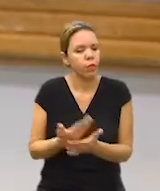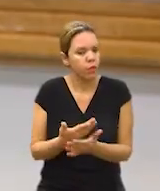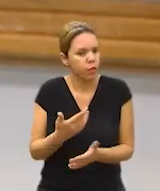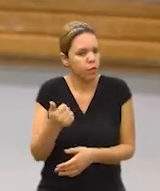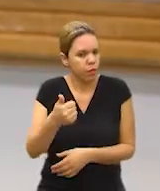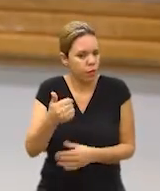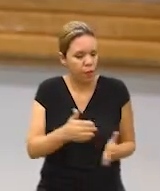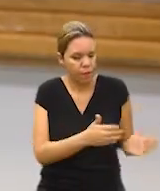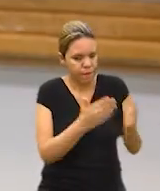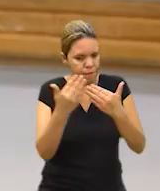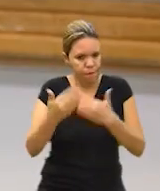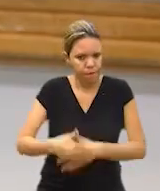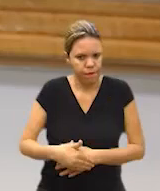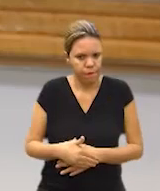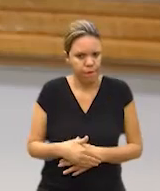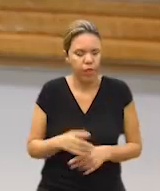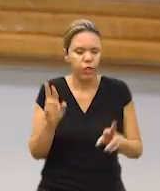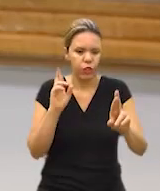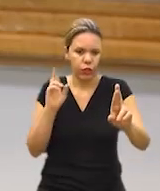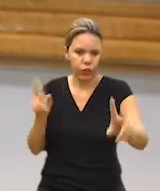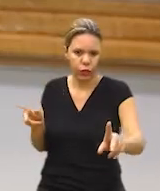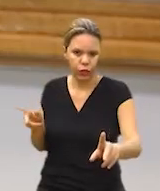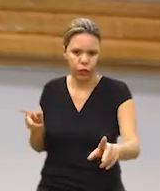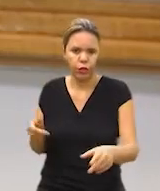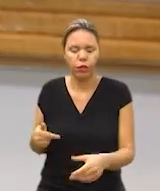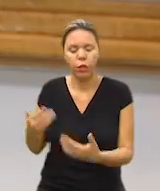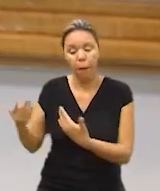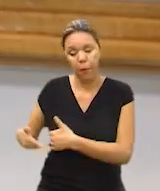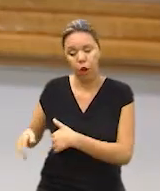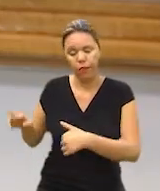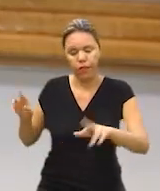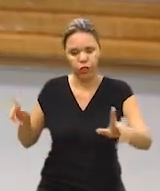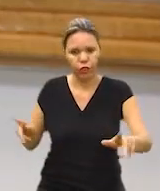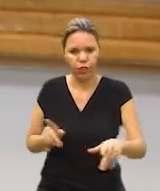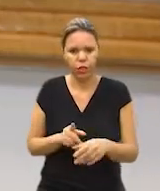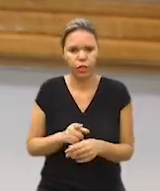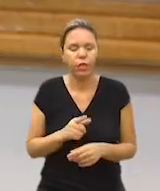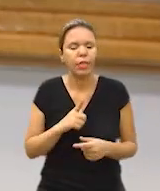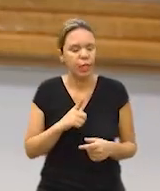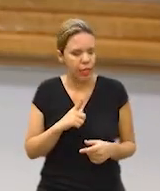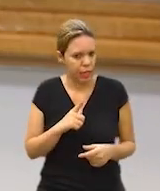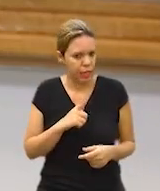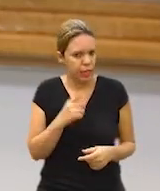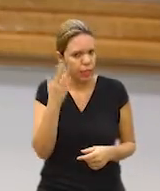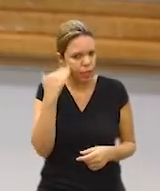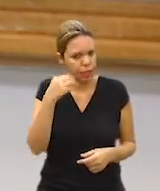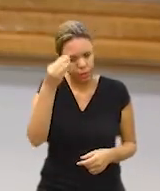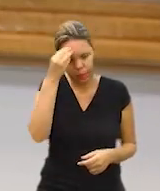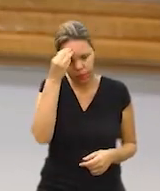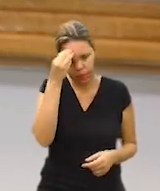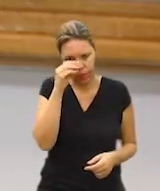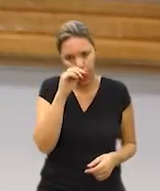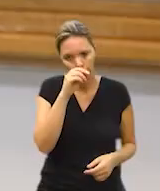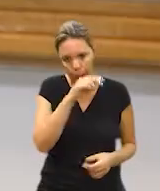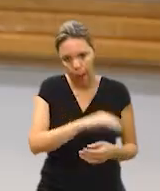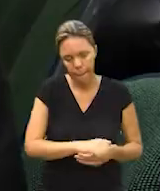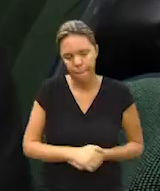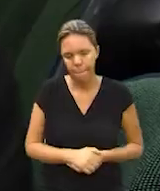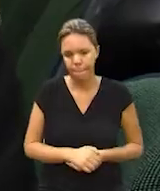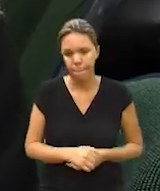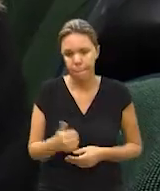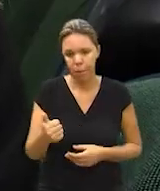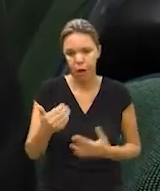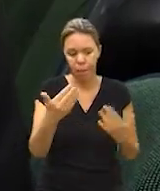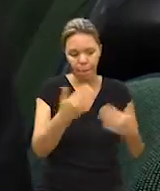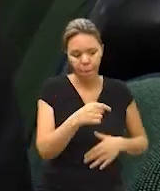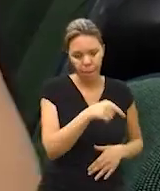para a primeira fase é bem diferente de estudar para a segunda fase. Então tem que ter isso em mente, né? Na